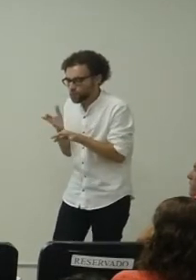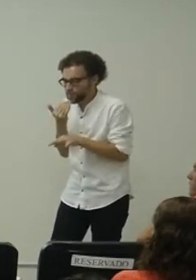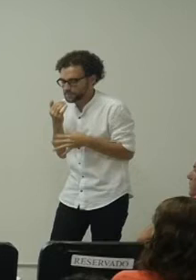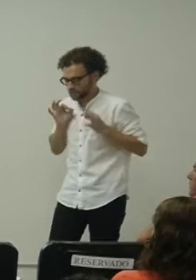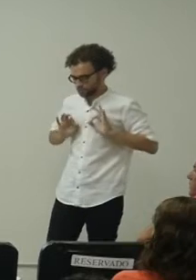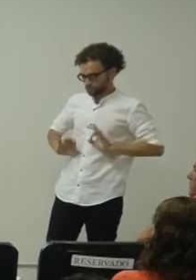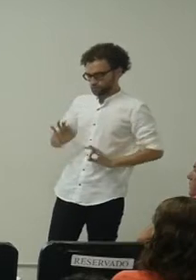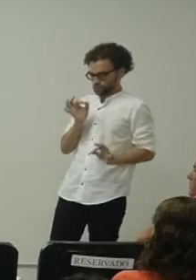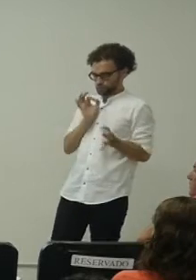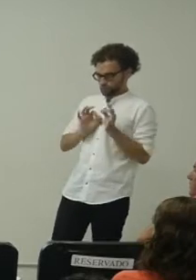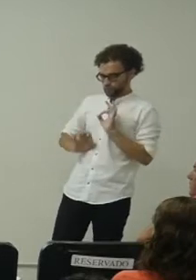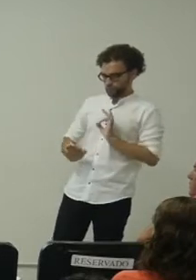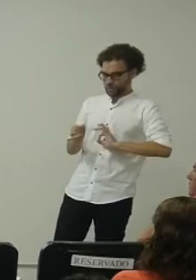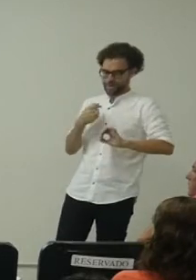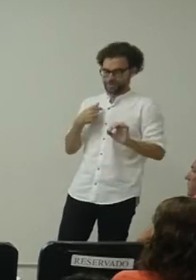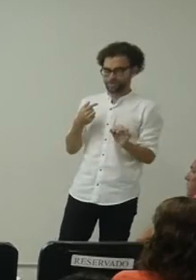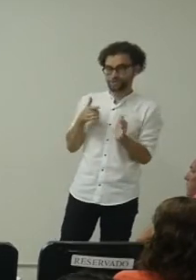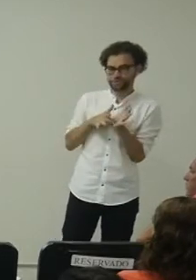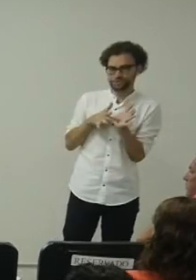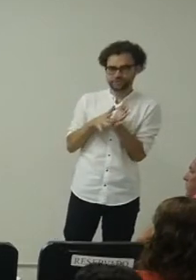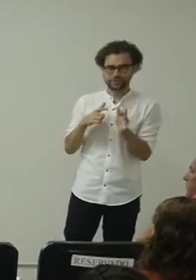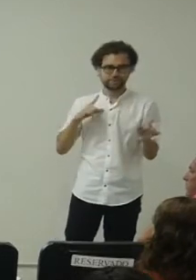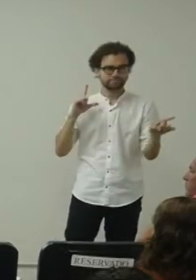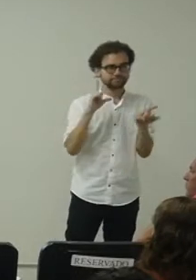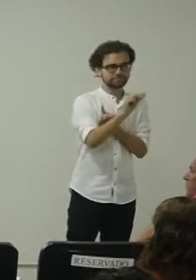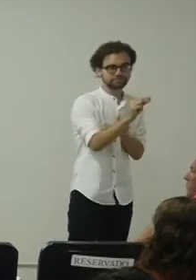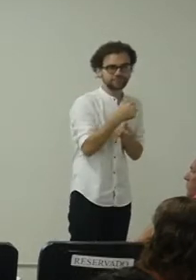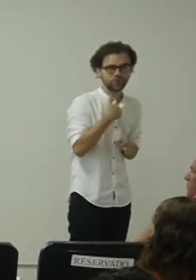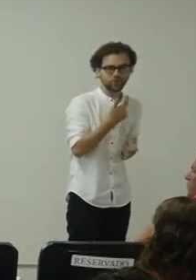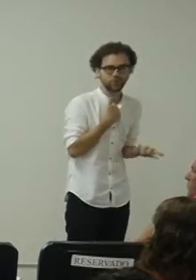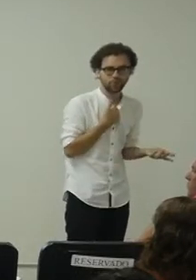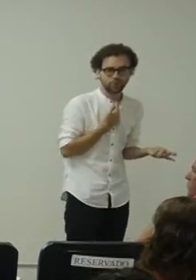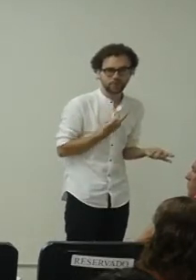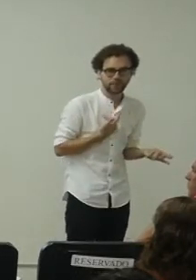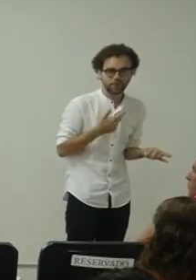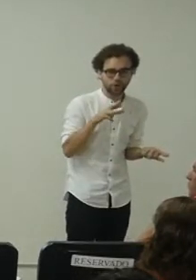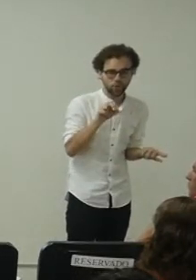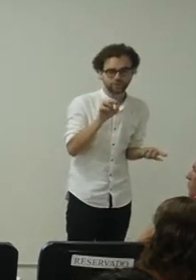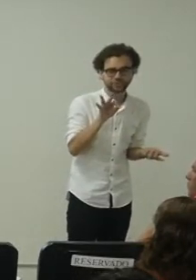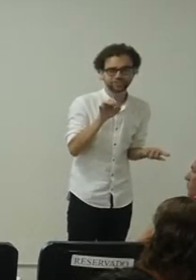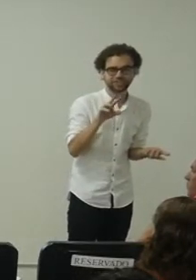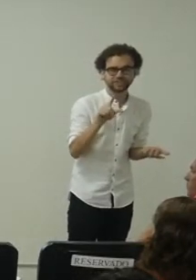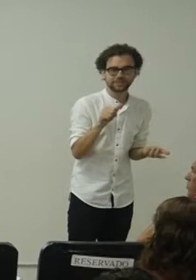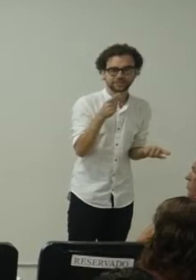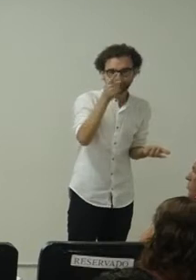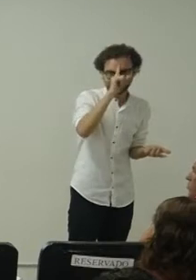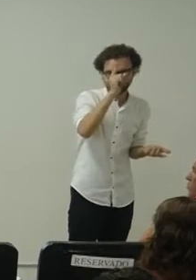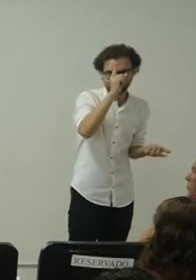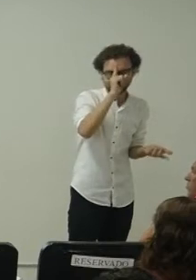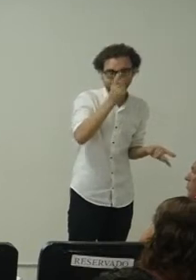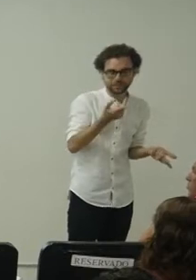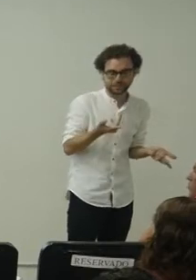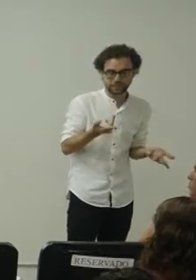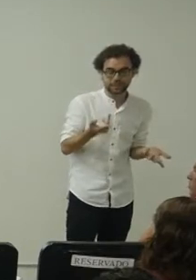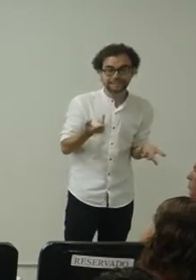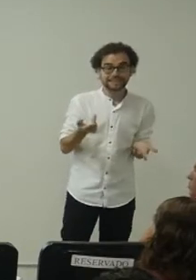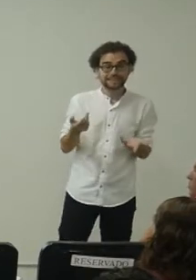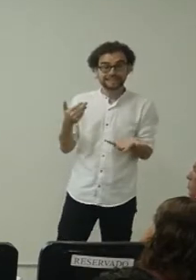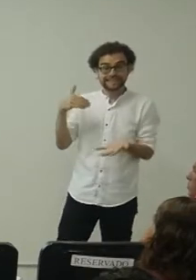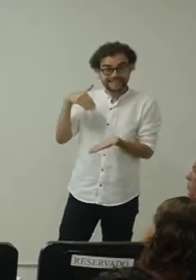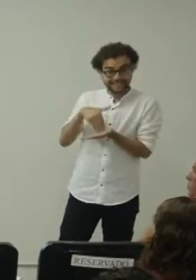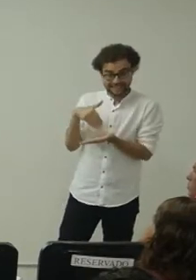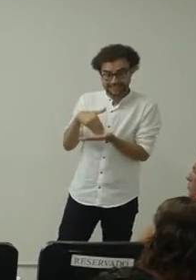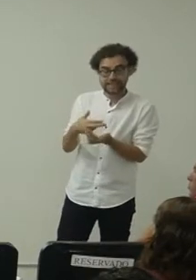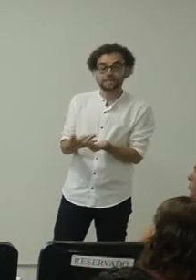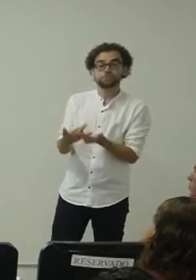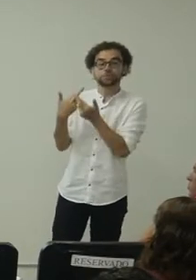e simular que eu estava saindo de casa? Eu não estou dando conta de uma rotina? E minimamente não